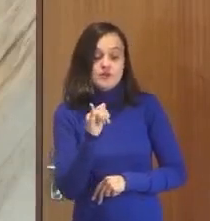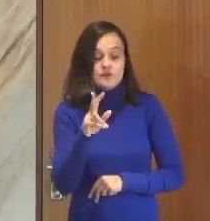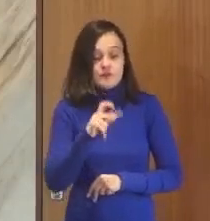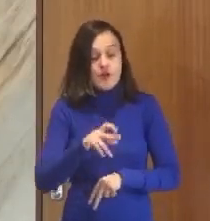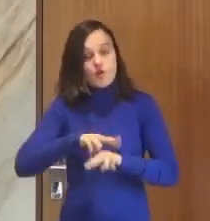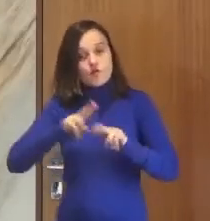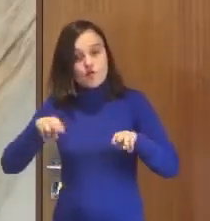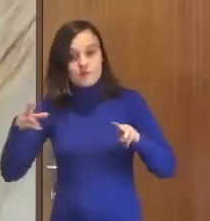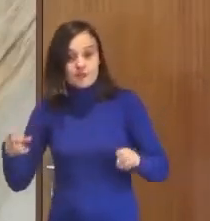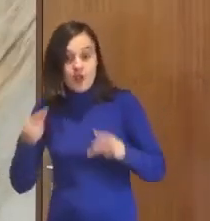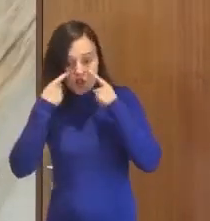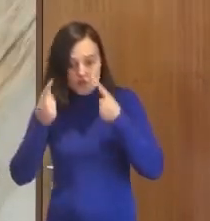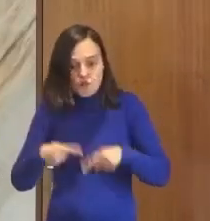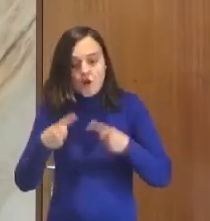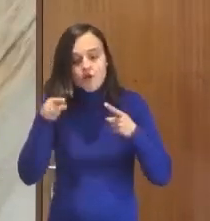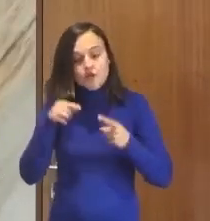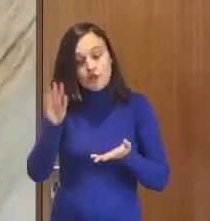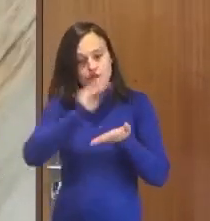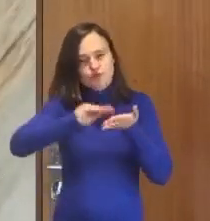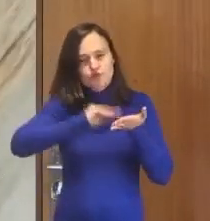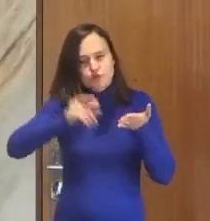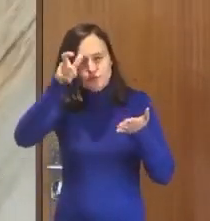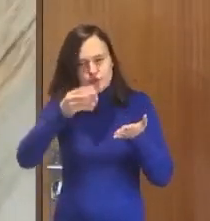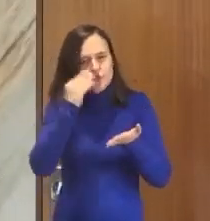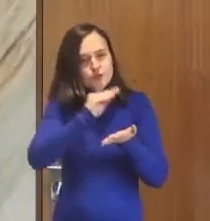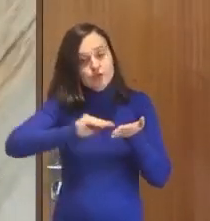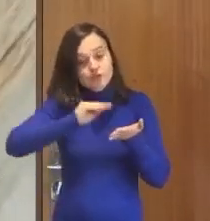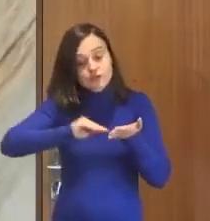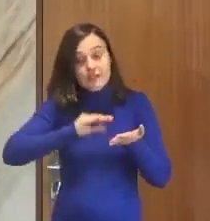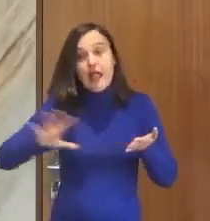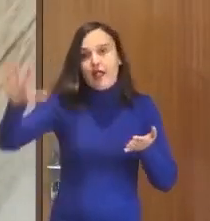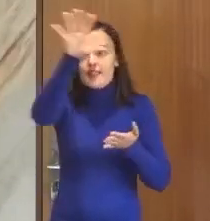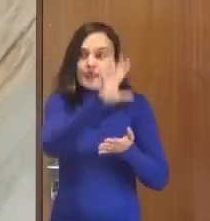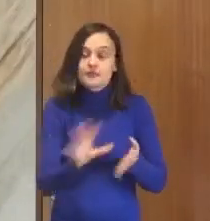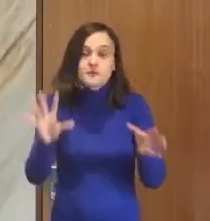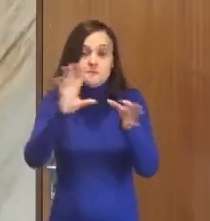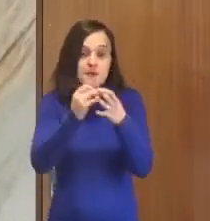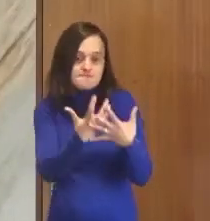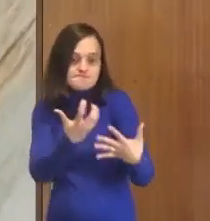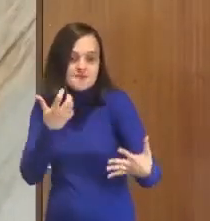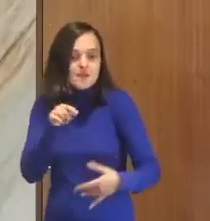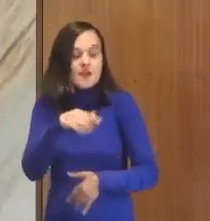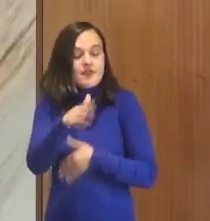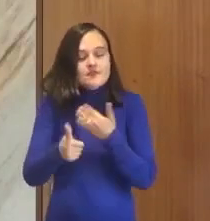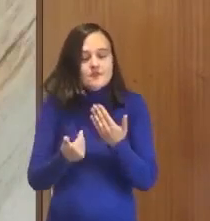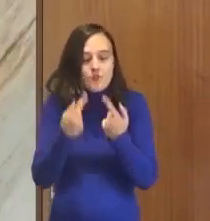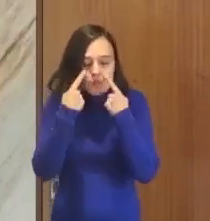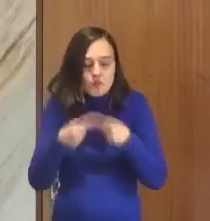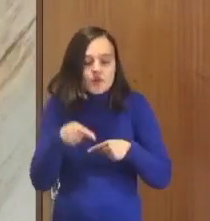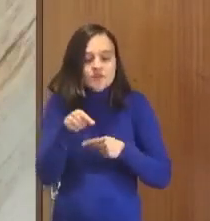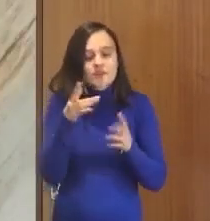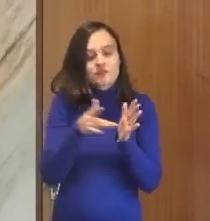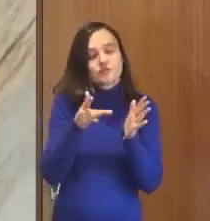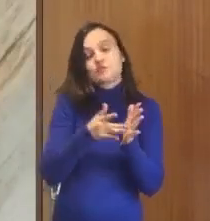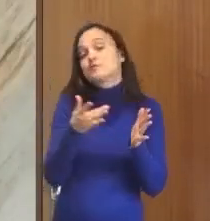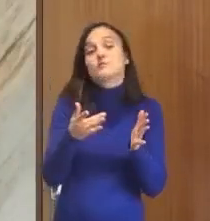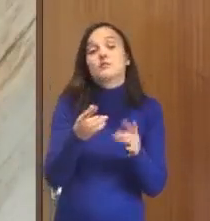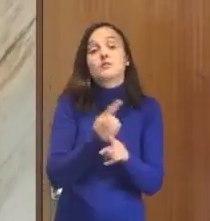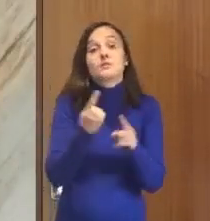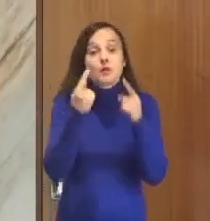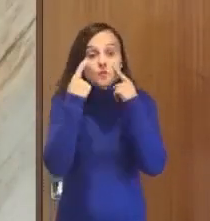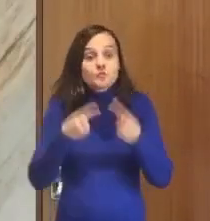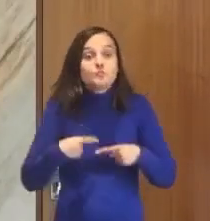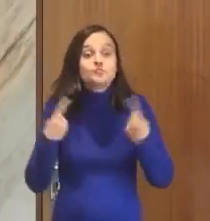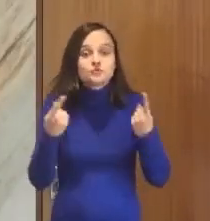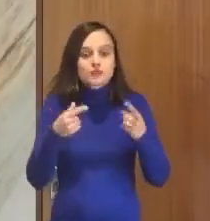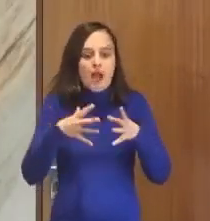concelhio de grandeza nacional, e não só, traz-vos essa obra para levá-la ao maior número de pessoas, para que